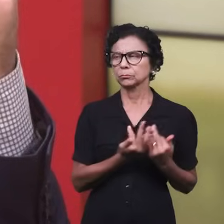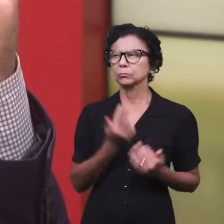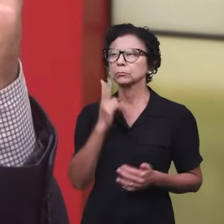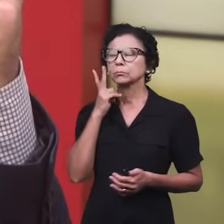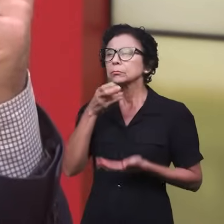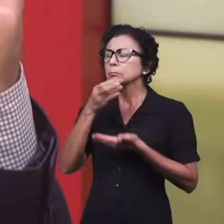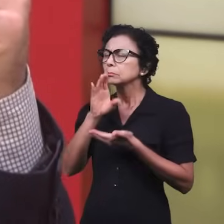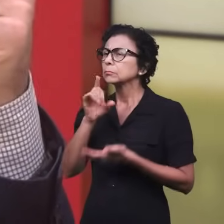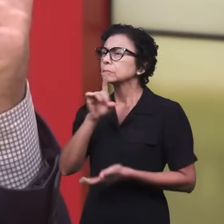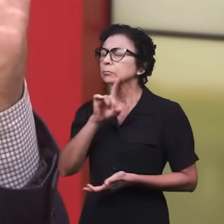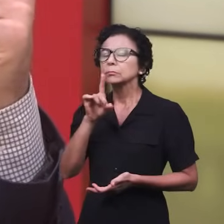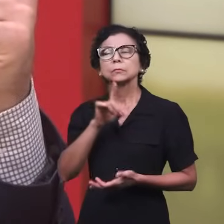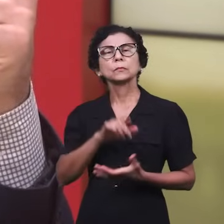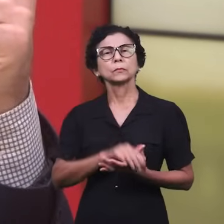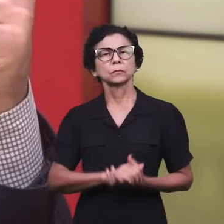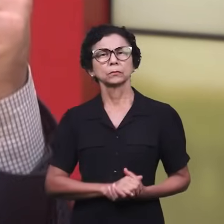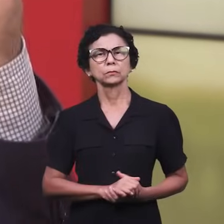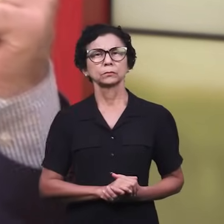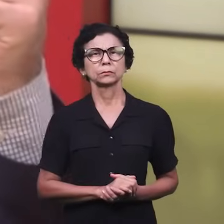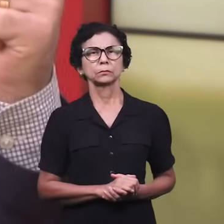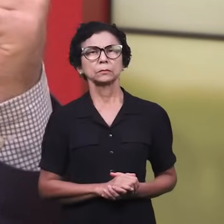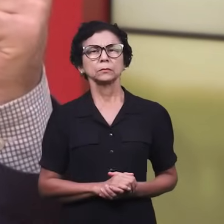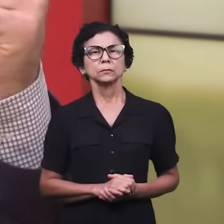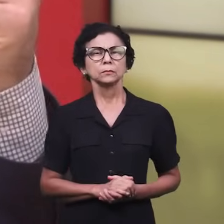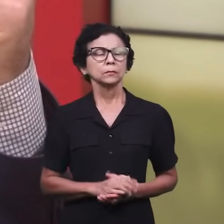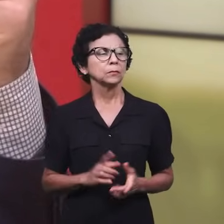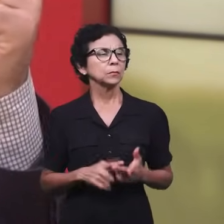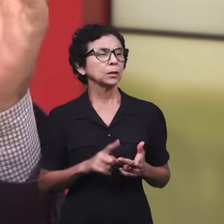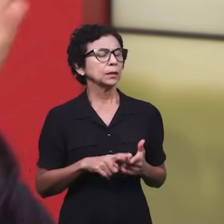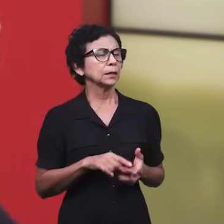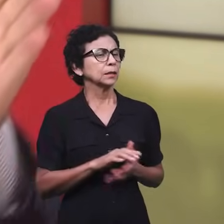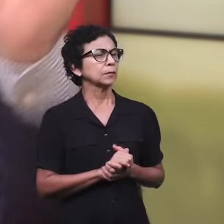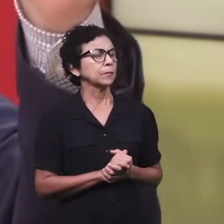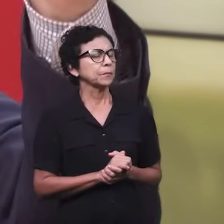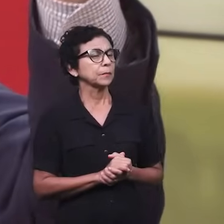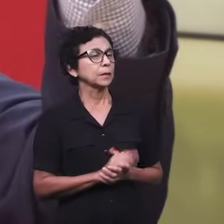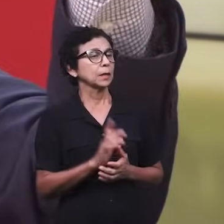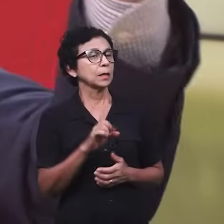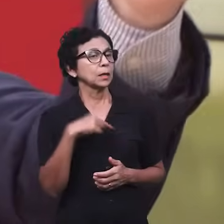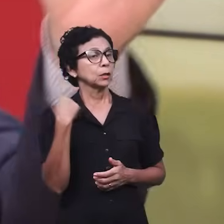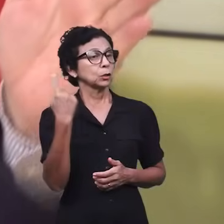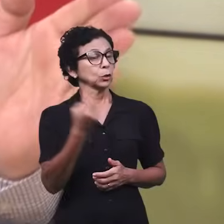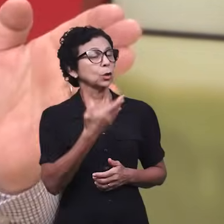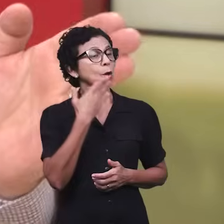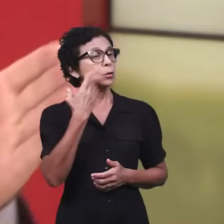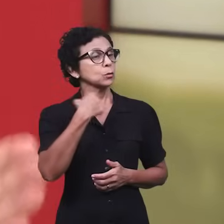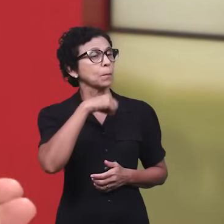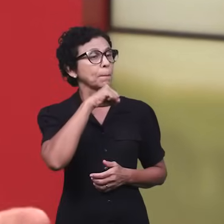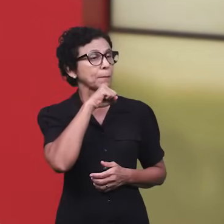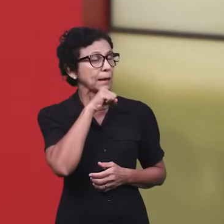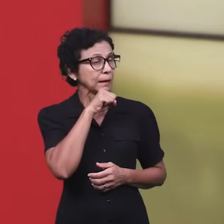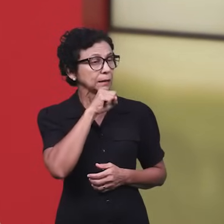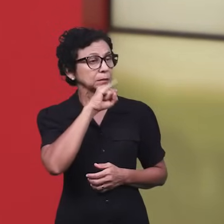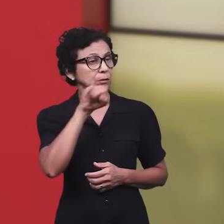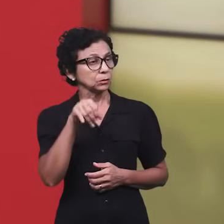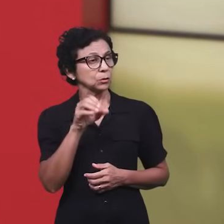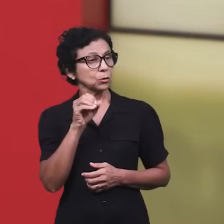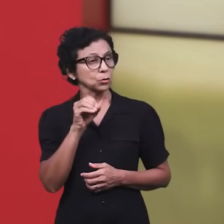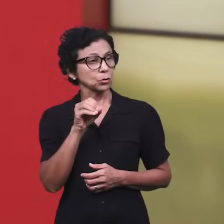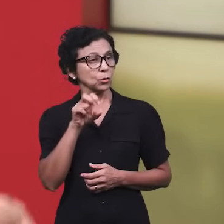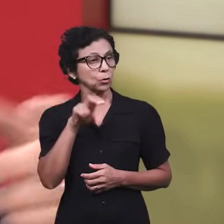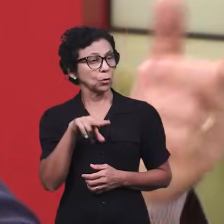pai jonadab filho de recabe então assim eles sabiam de onde tinham tinha vindo aquela